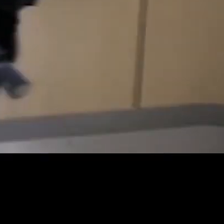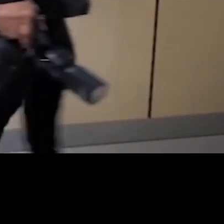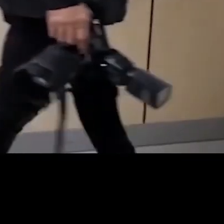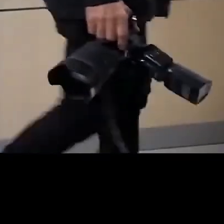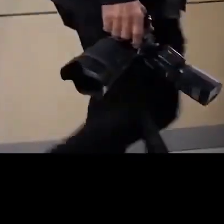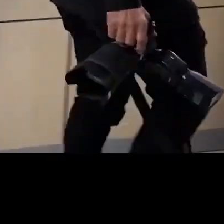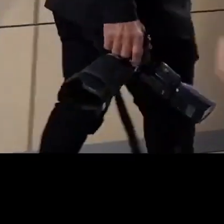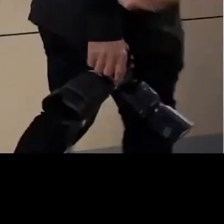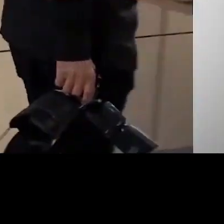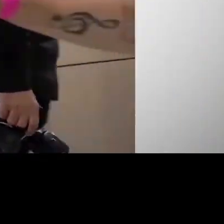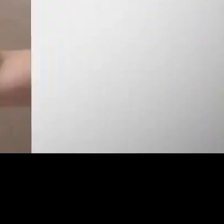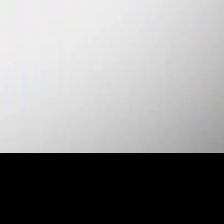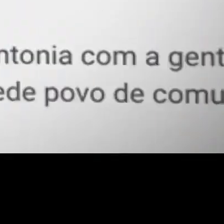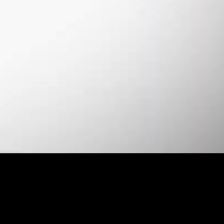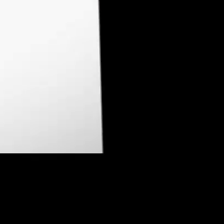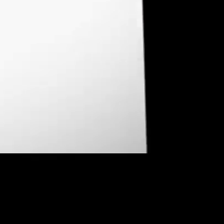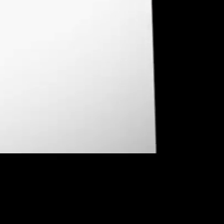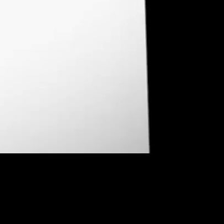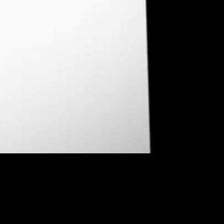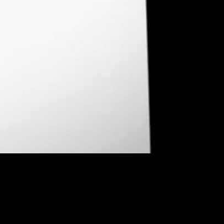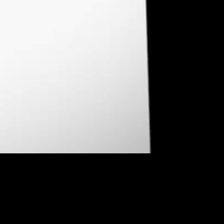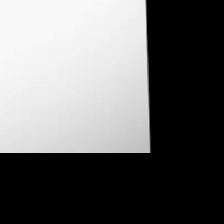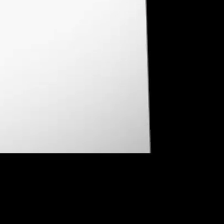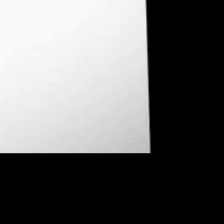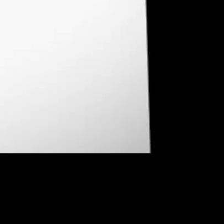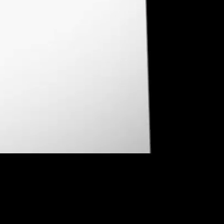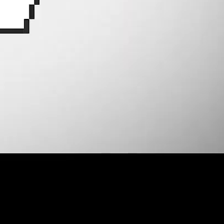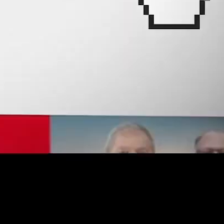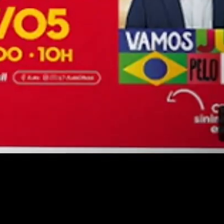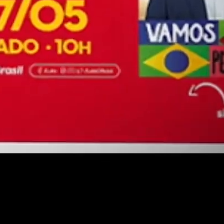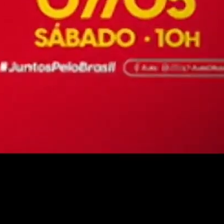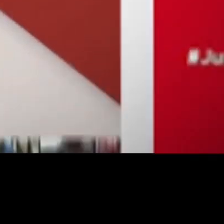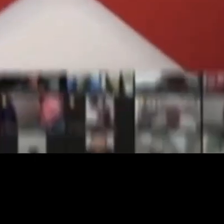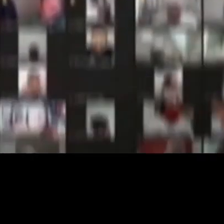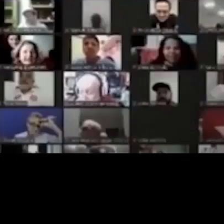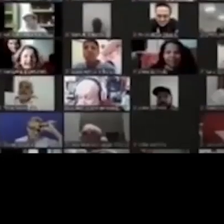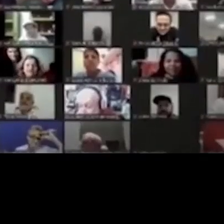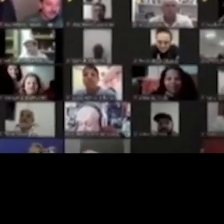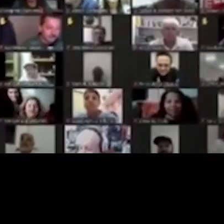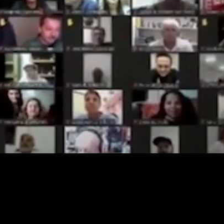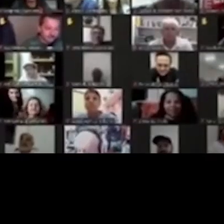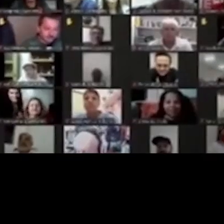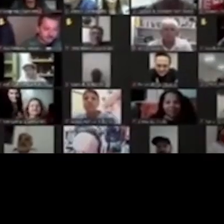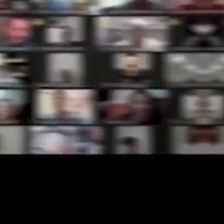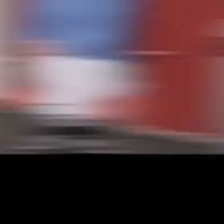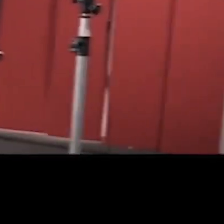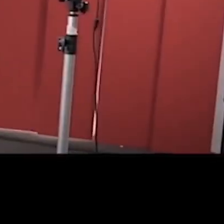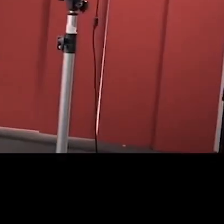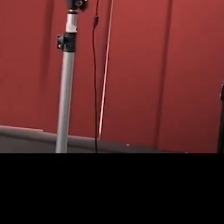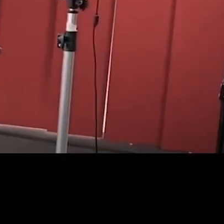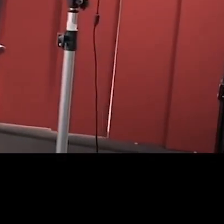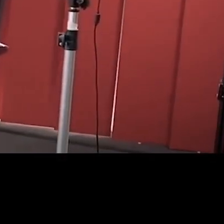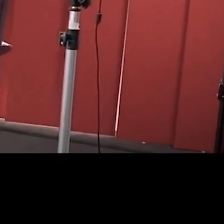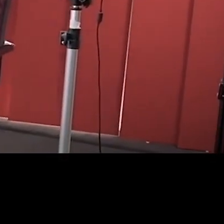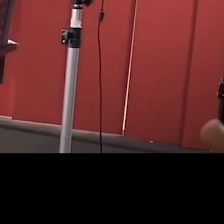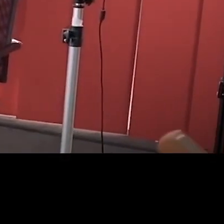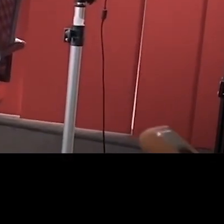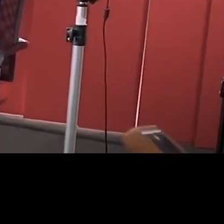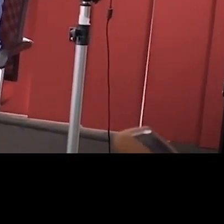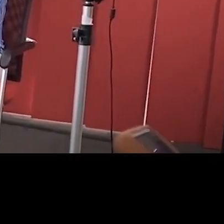gente. Para quem ainda não é, muito prazer. Fazemos parte da Rede Povo de Comunicação do PT.